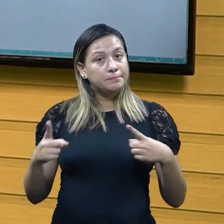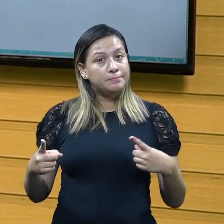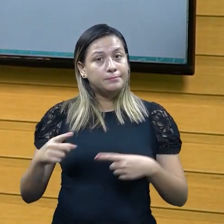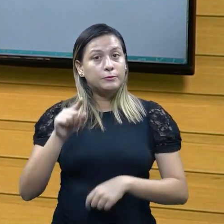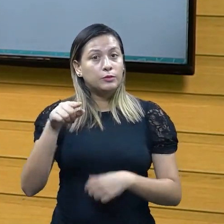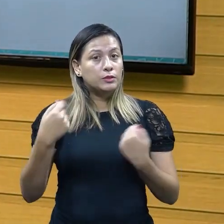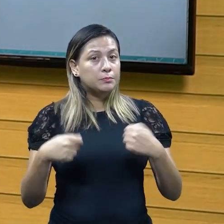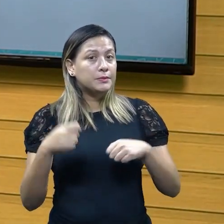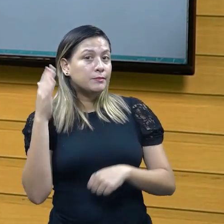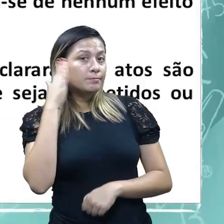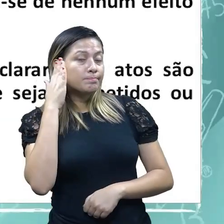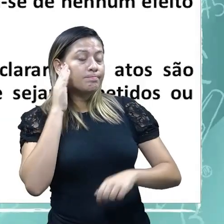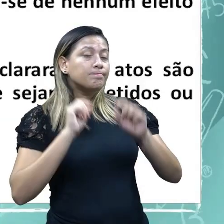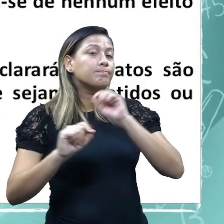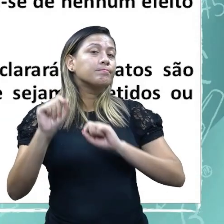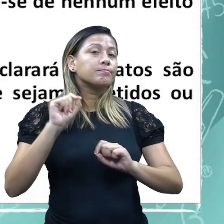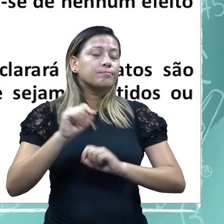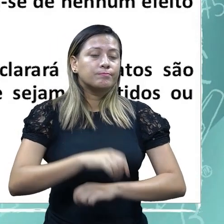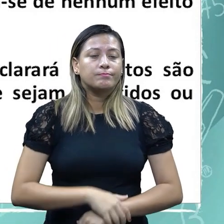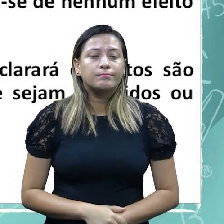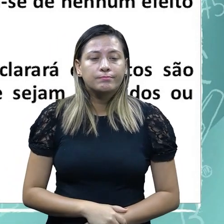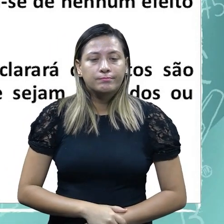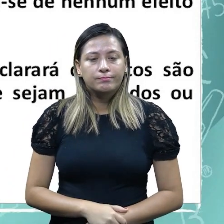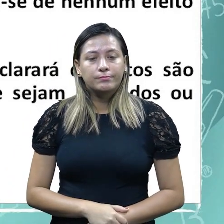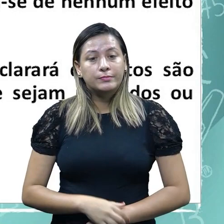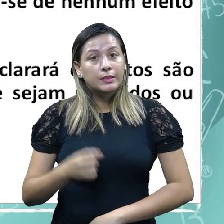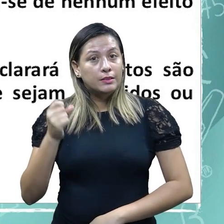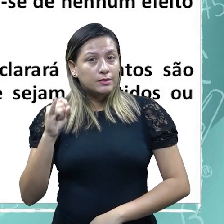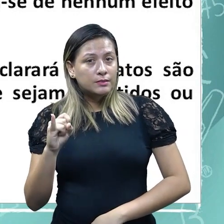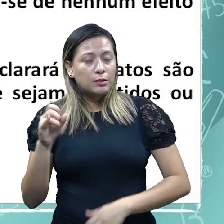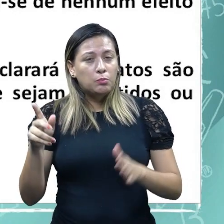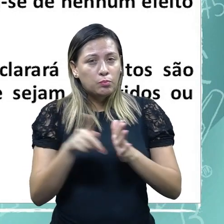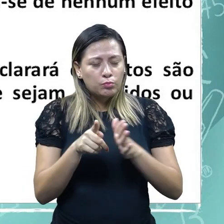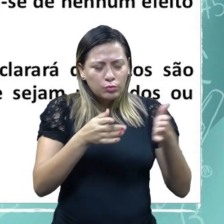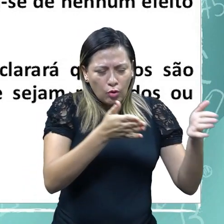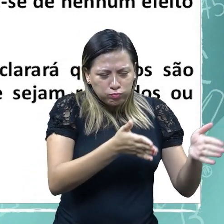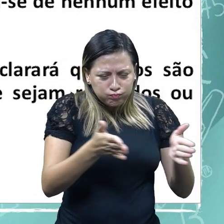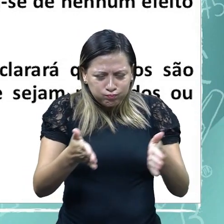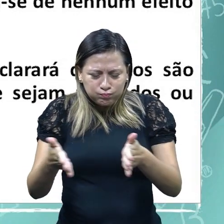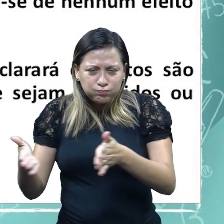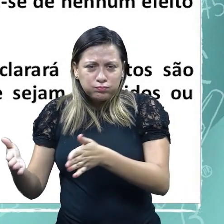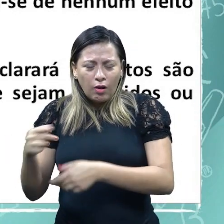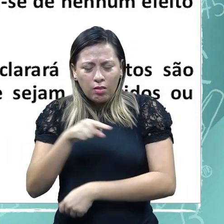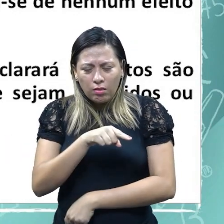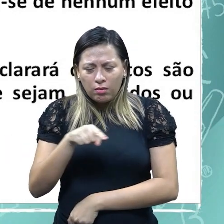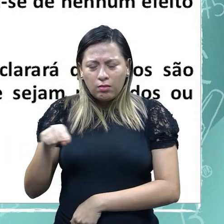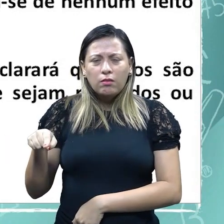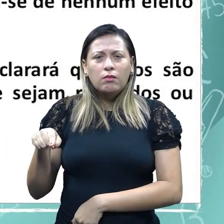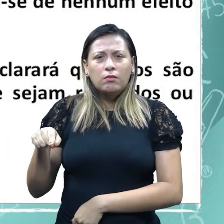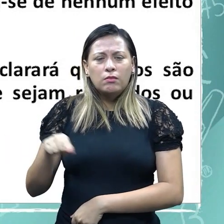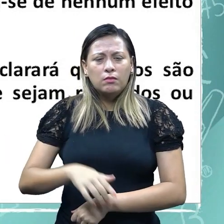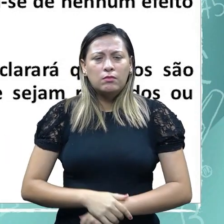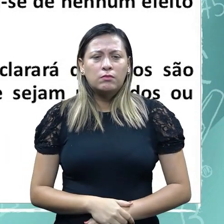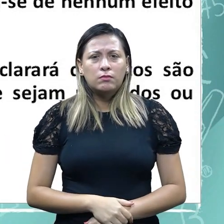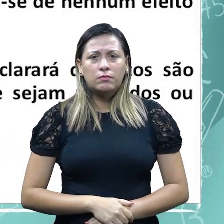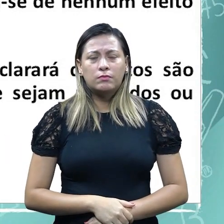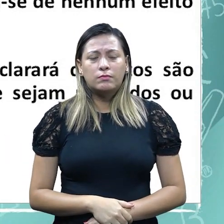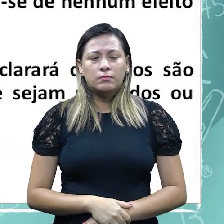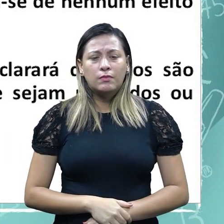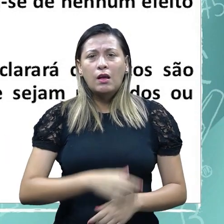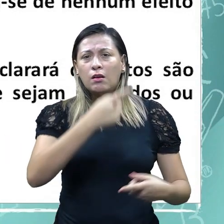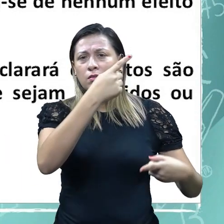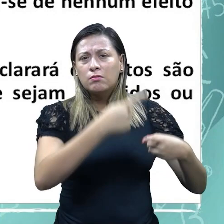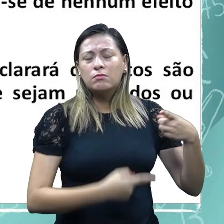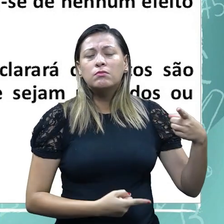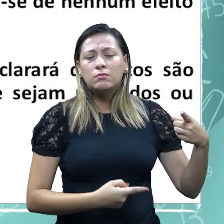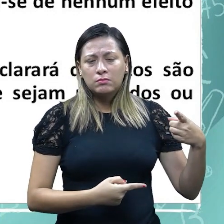você precisa saber? Se um desses atos nessa linha, eles forem anulados,